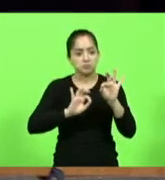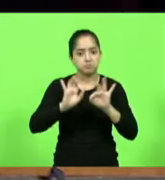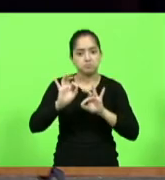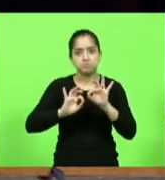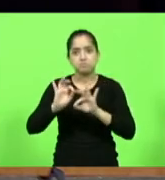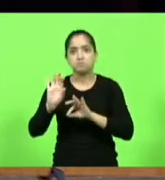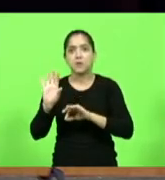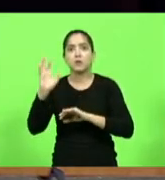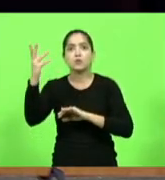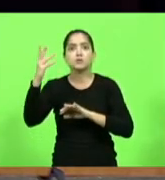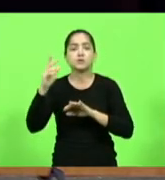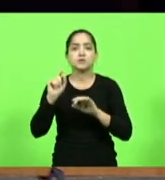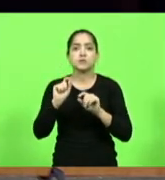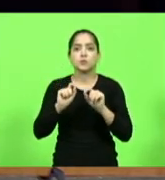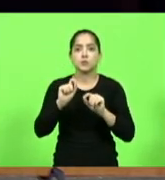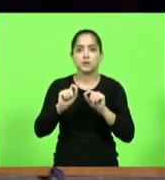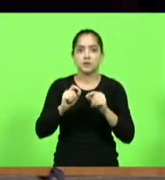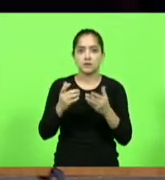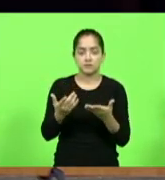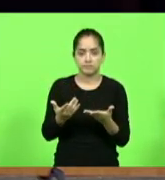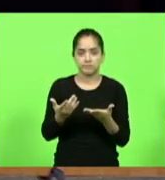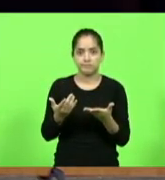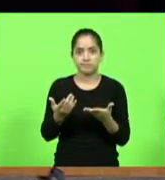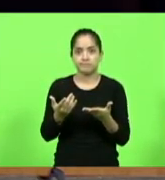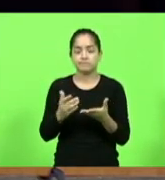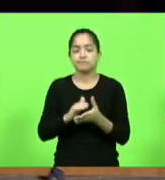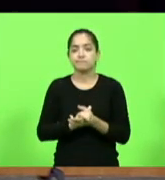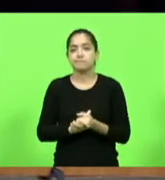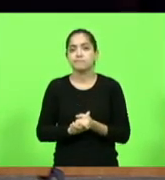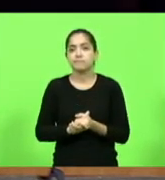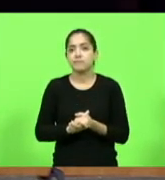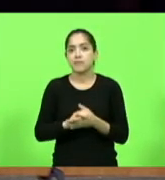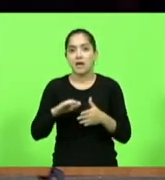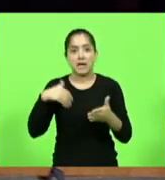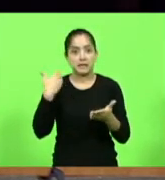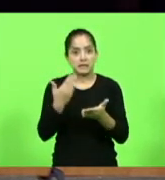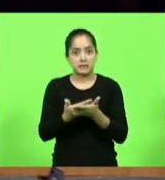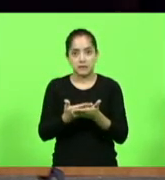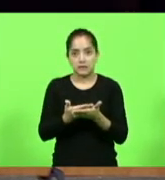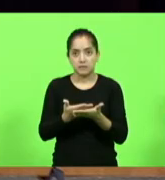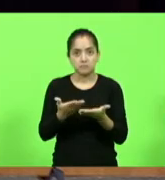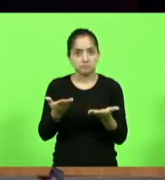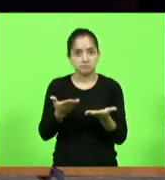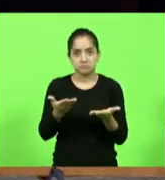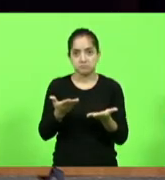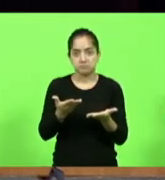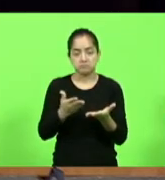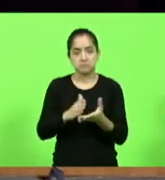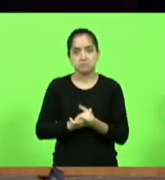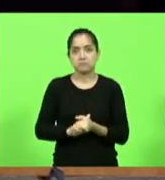Nessas situações, até esse momento,